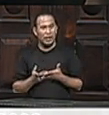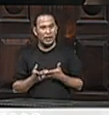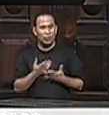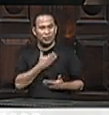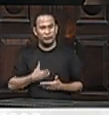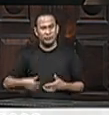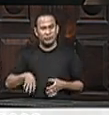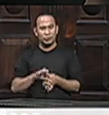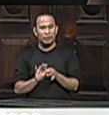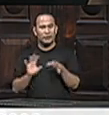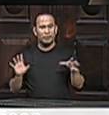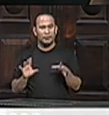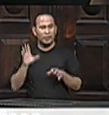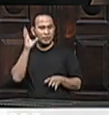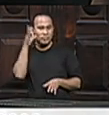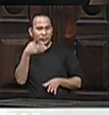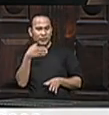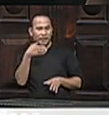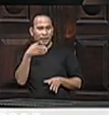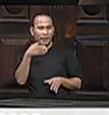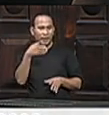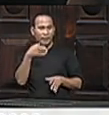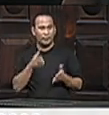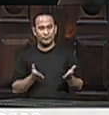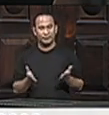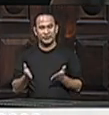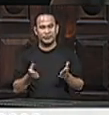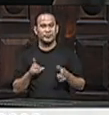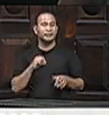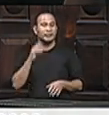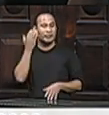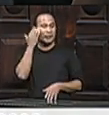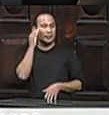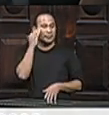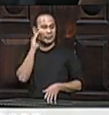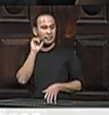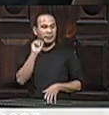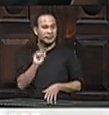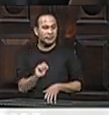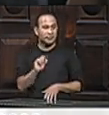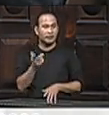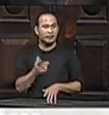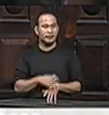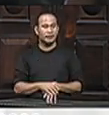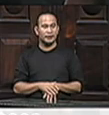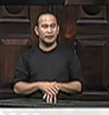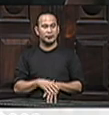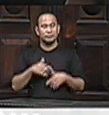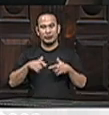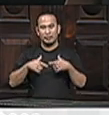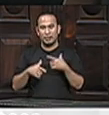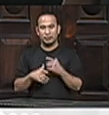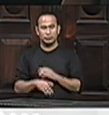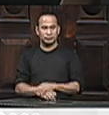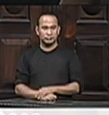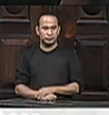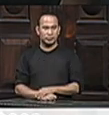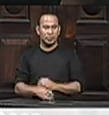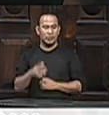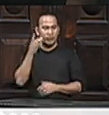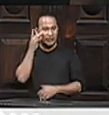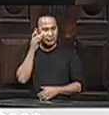julgo importantes. Eu não acho razoável que o governo pretenda mudar a lei que instituiu o Conselho Estadual de Trabalho